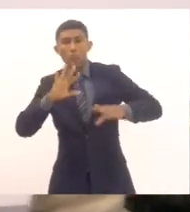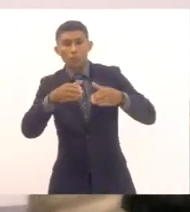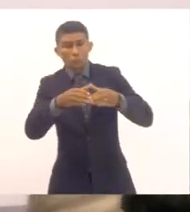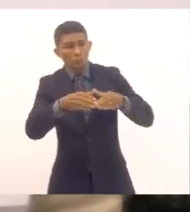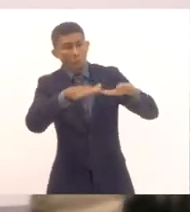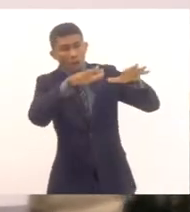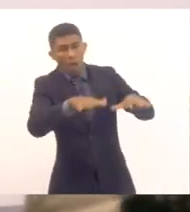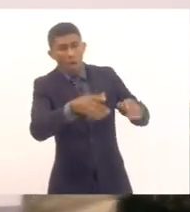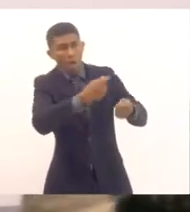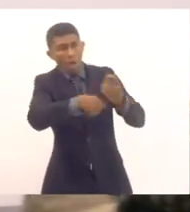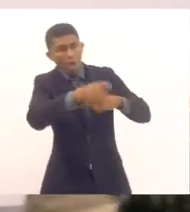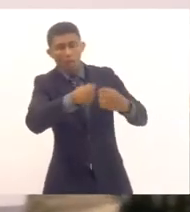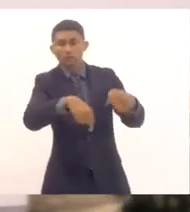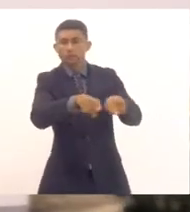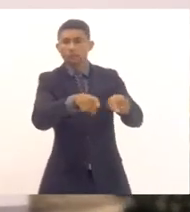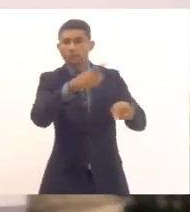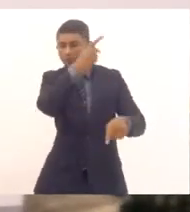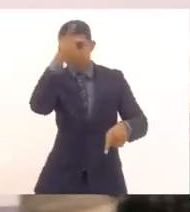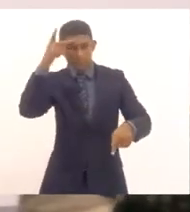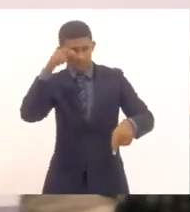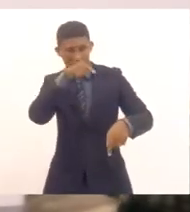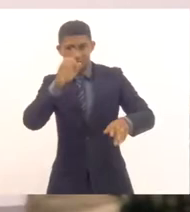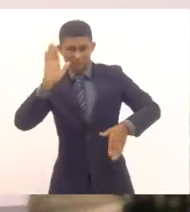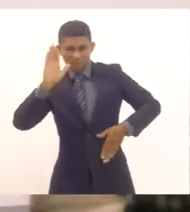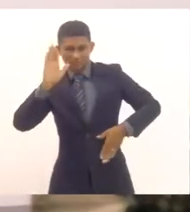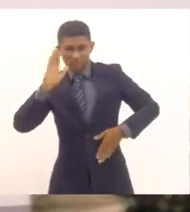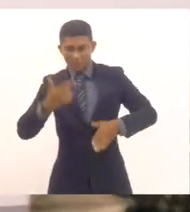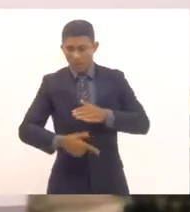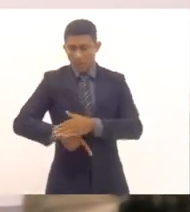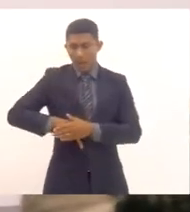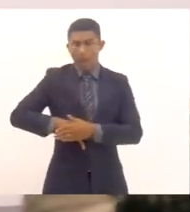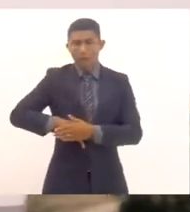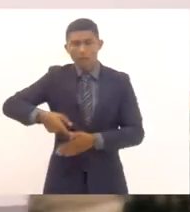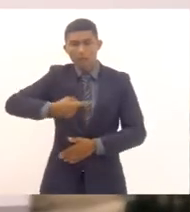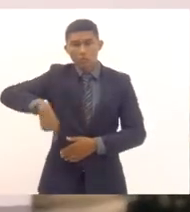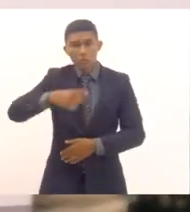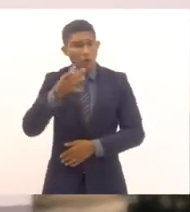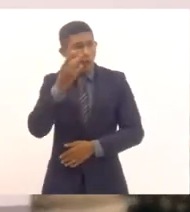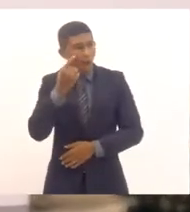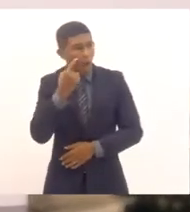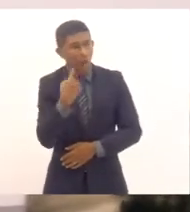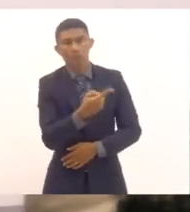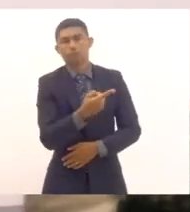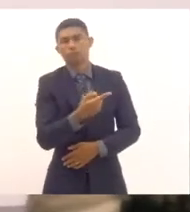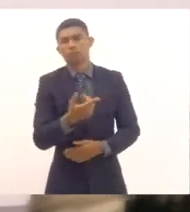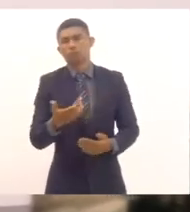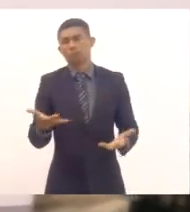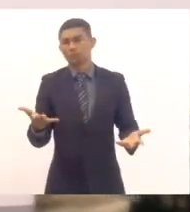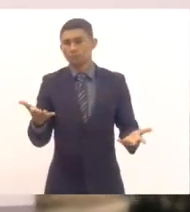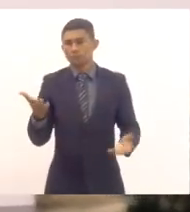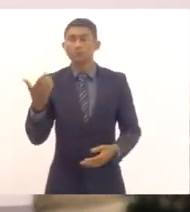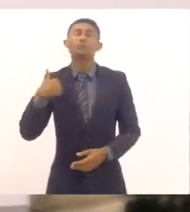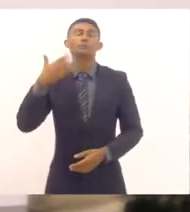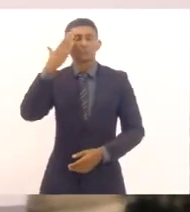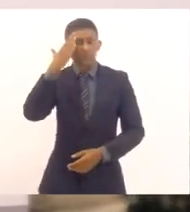e pessoas armadas foi isso que nós assistimos aqui por mais que seja difícil à condução dessas